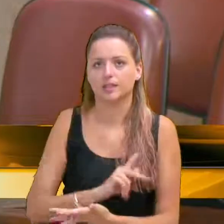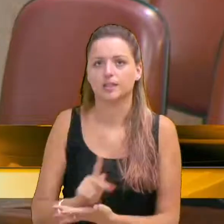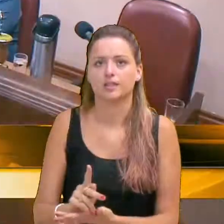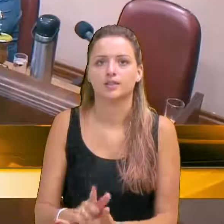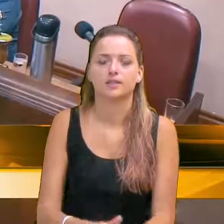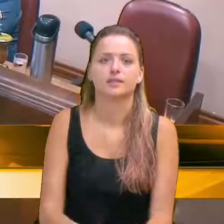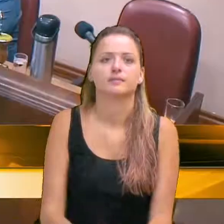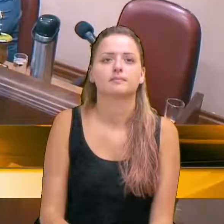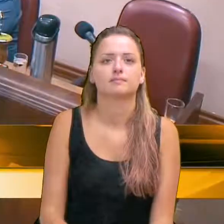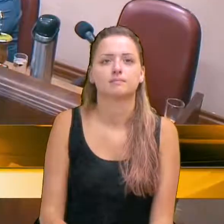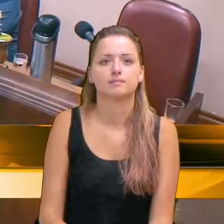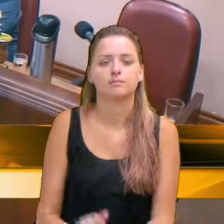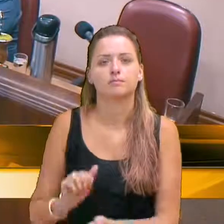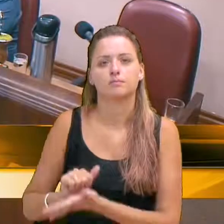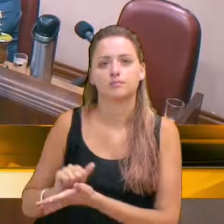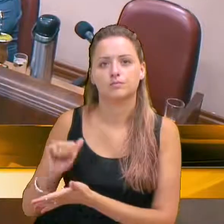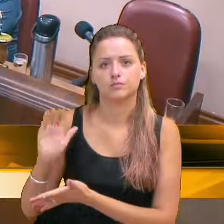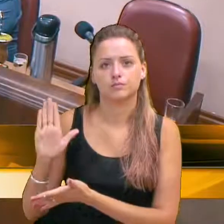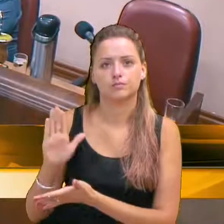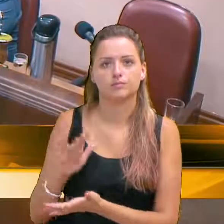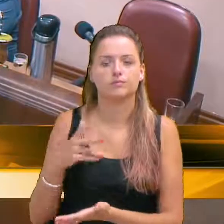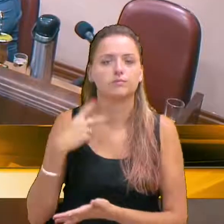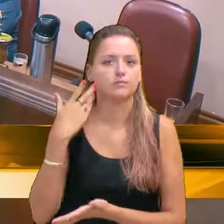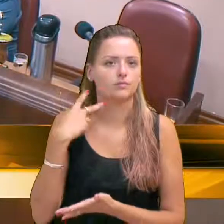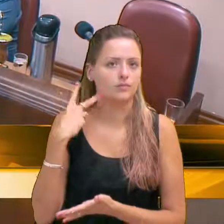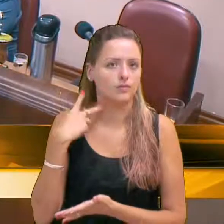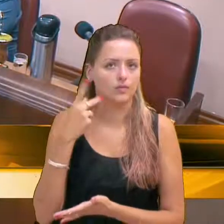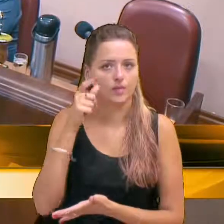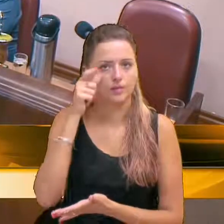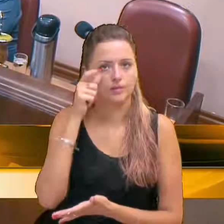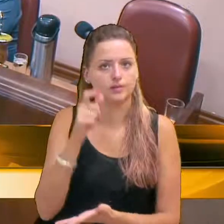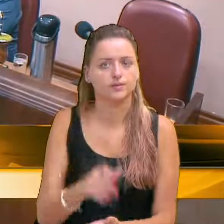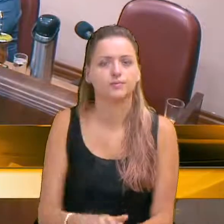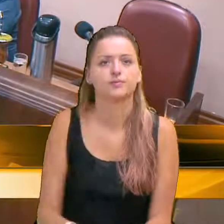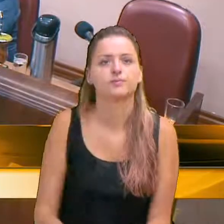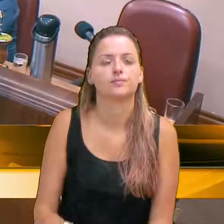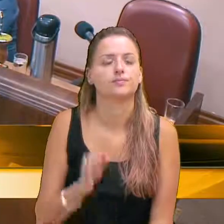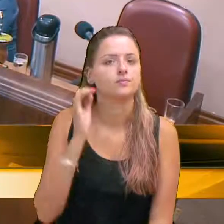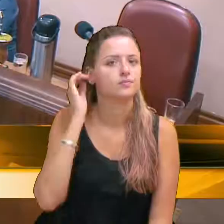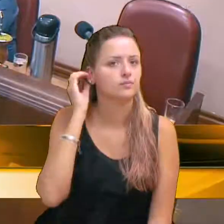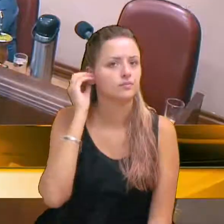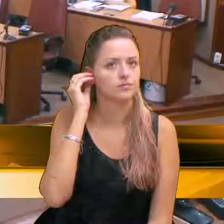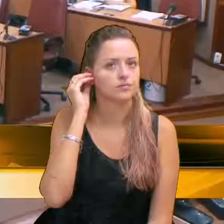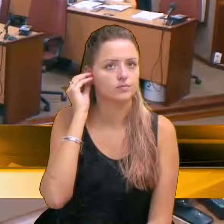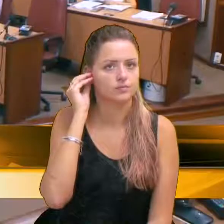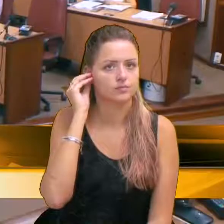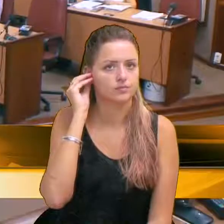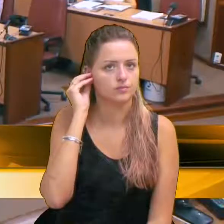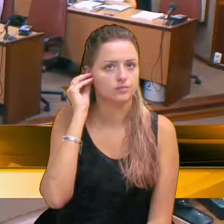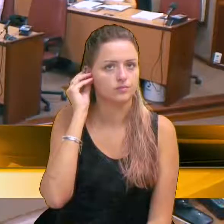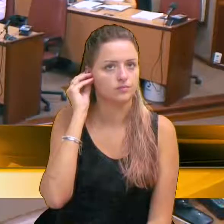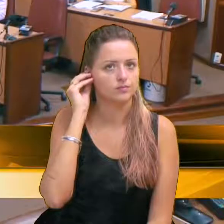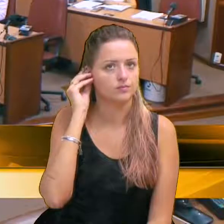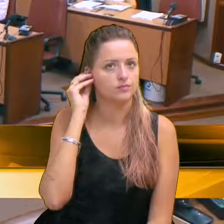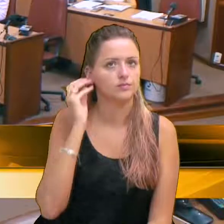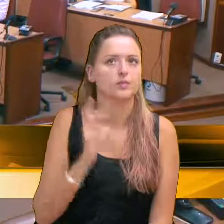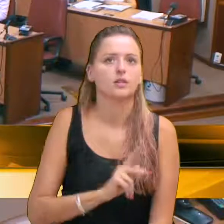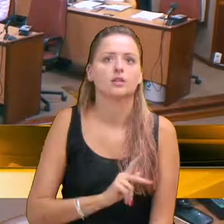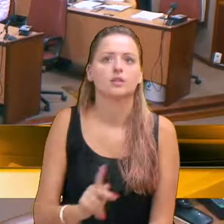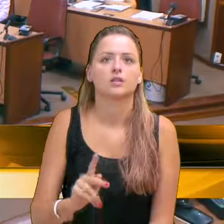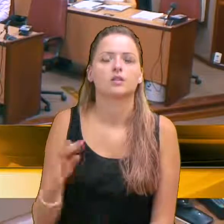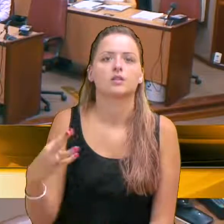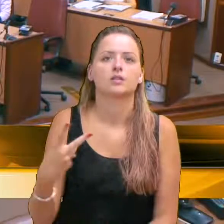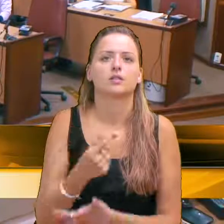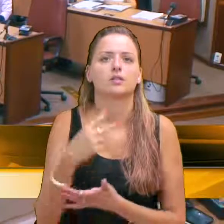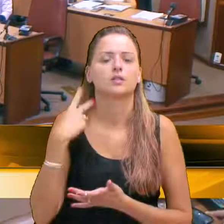Muito obrigado. Eu peço a palavra ao senhor presidente. Com a palavra, vereador Paulo Périco. Senhor presidente, senhoras e senhores vereadores,